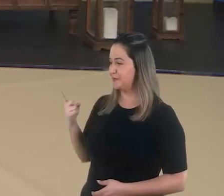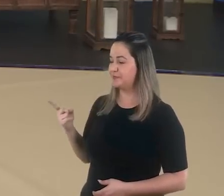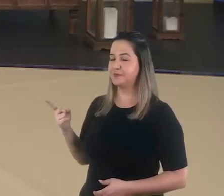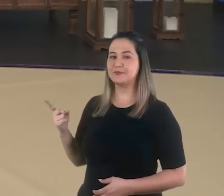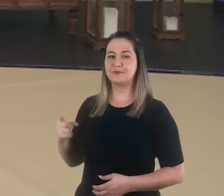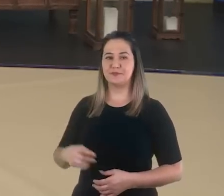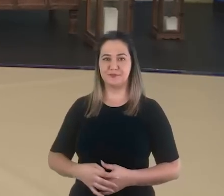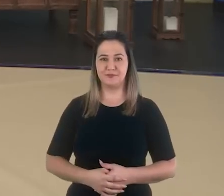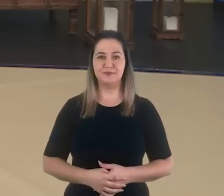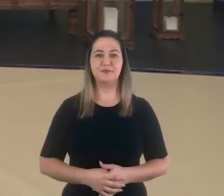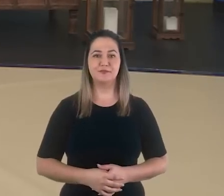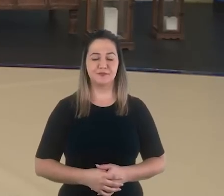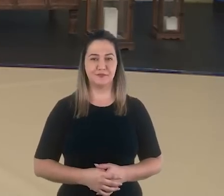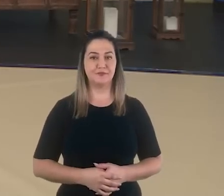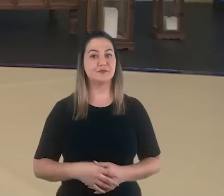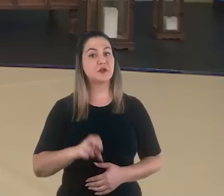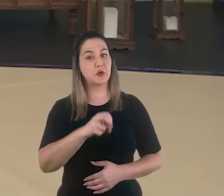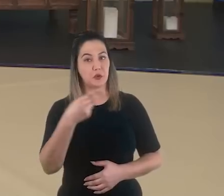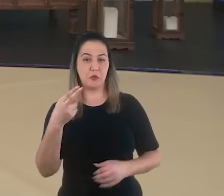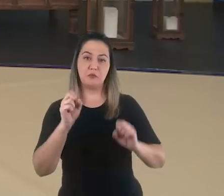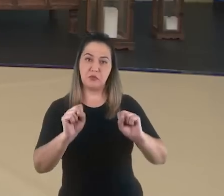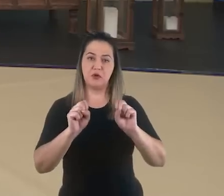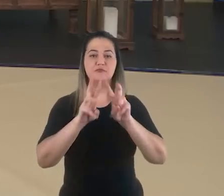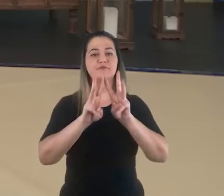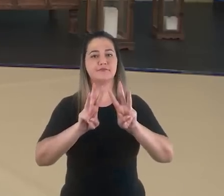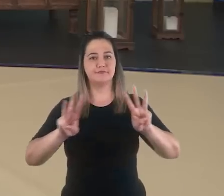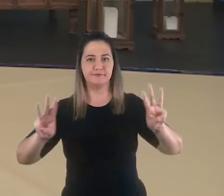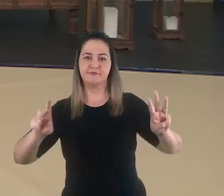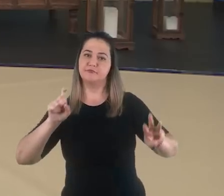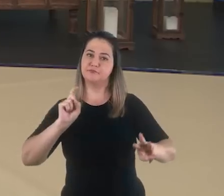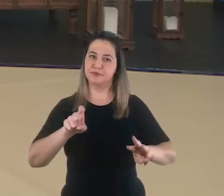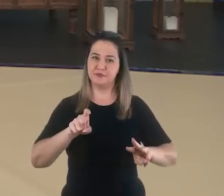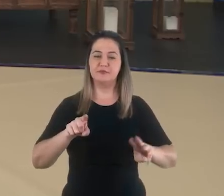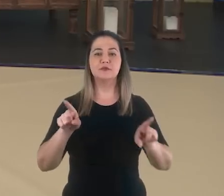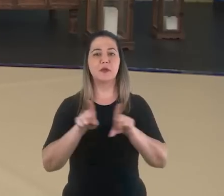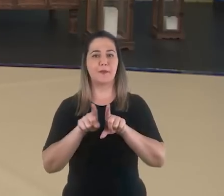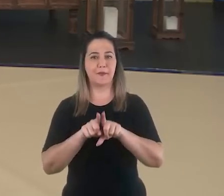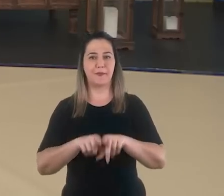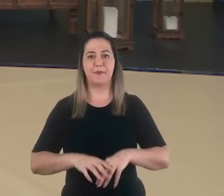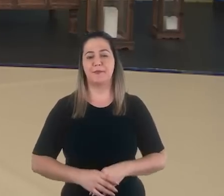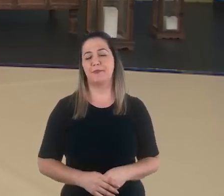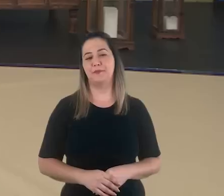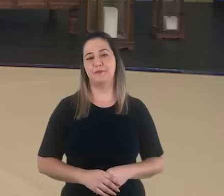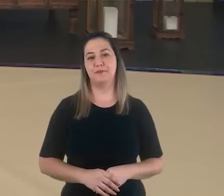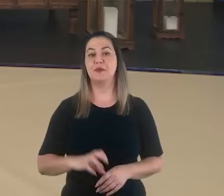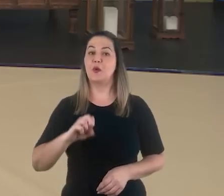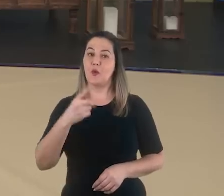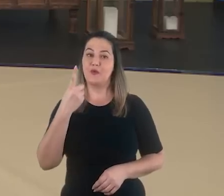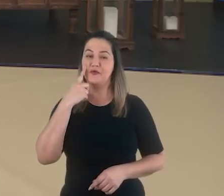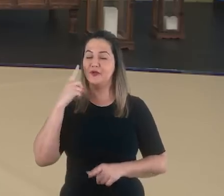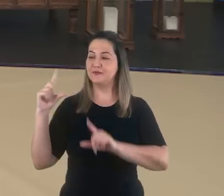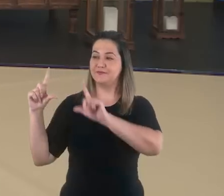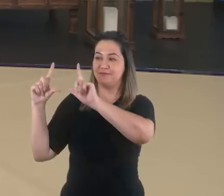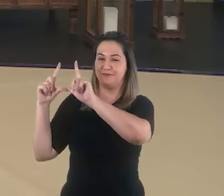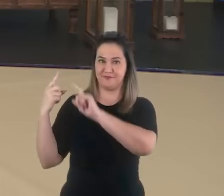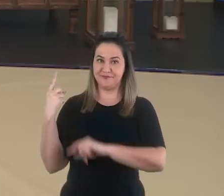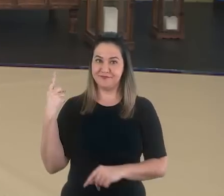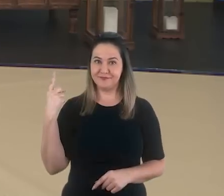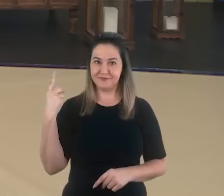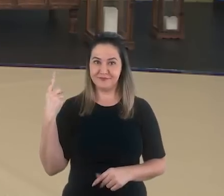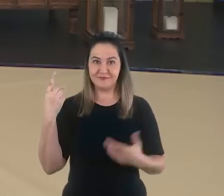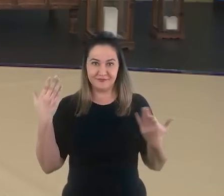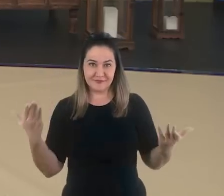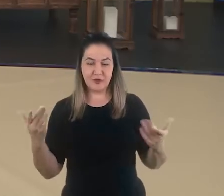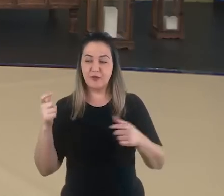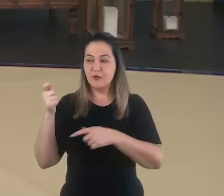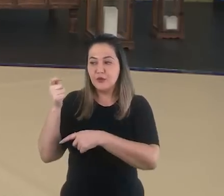27 3121, ou se preferir, você pode entrar no site biblia.com.br. Ou ainda, no QR Code que aparece aí na sua